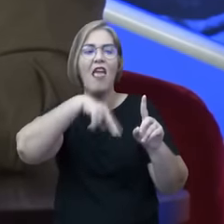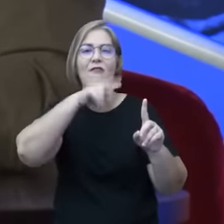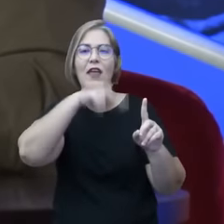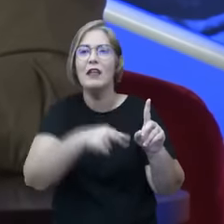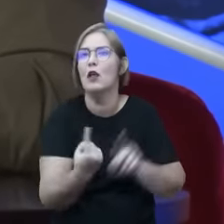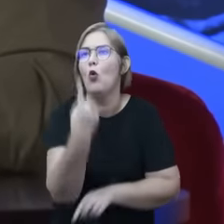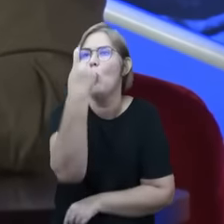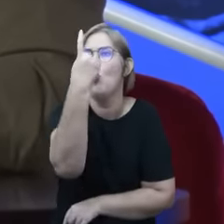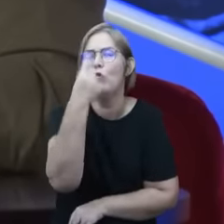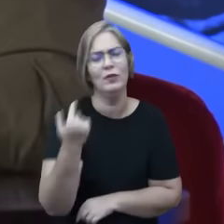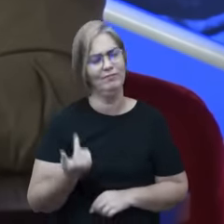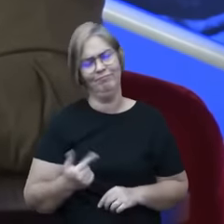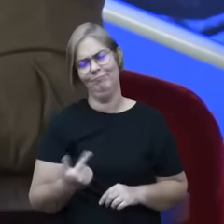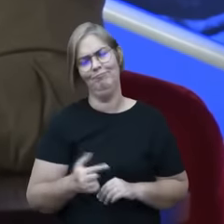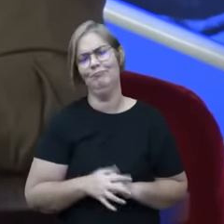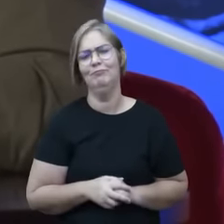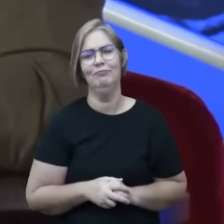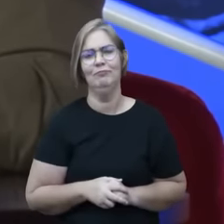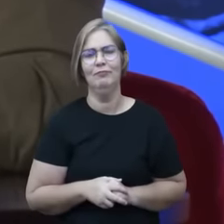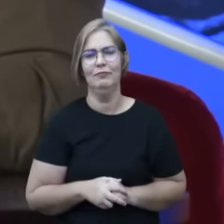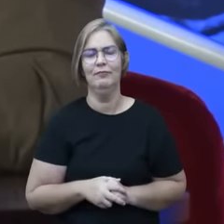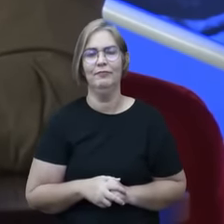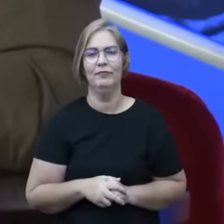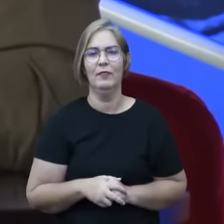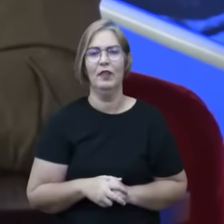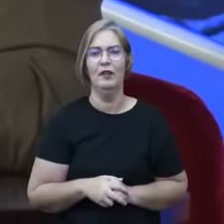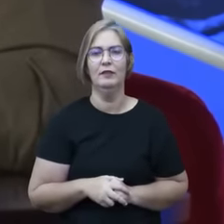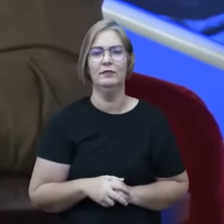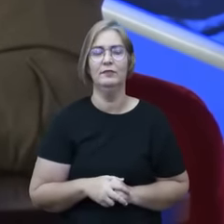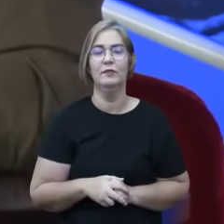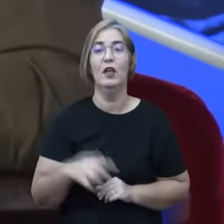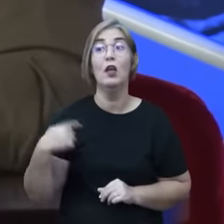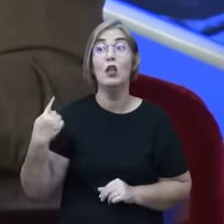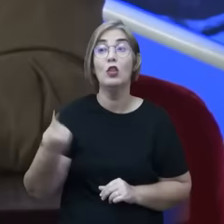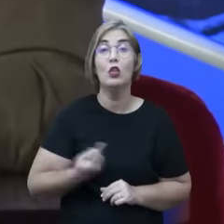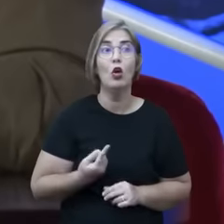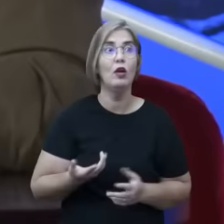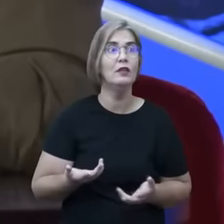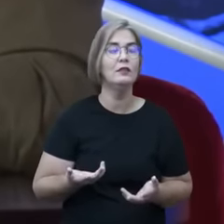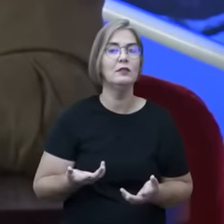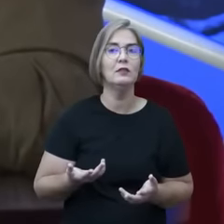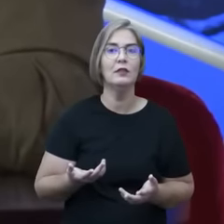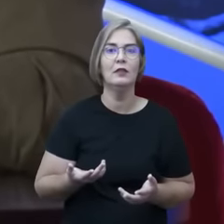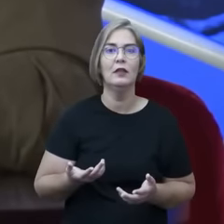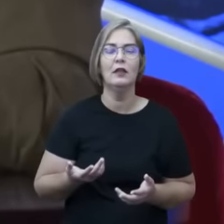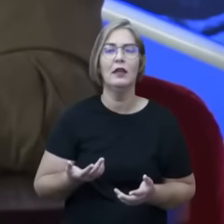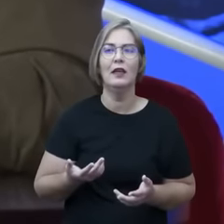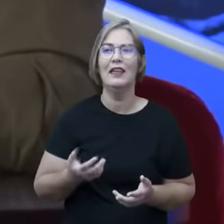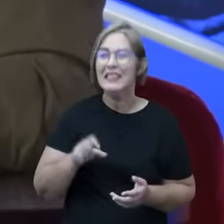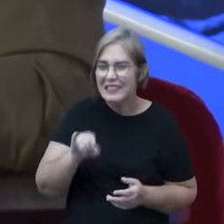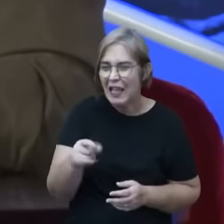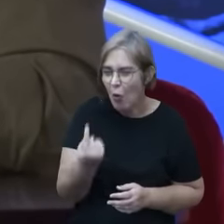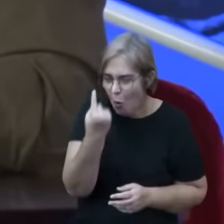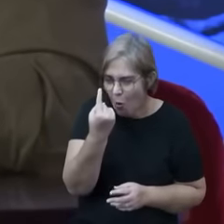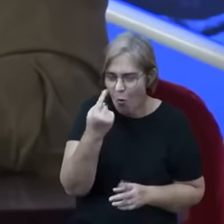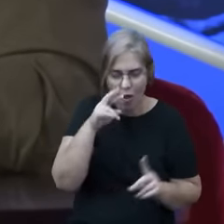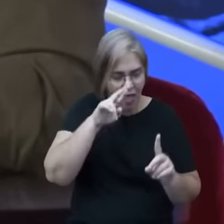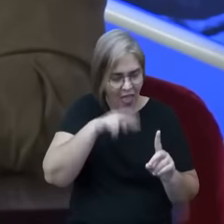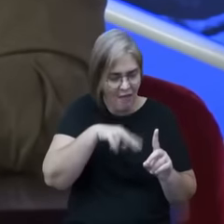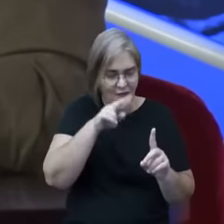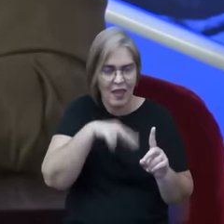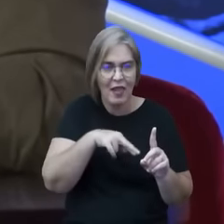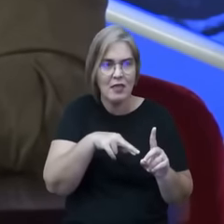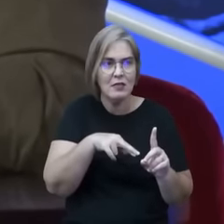desse referencial absoluto de sentido, eh nós não estaríamos no campo de uma ausência